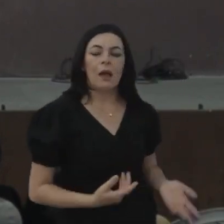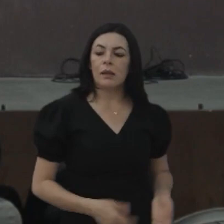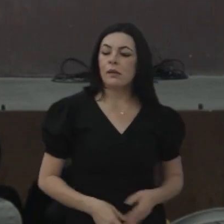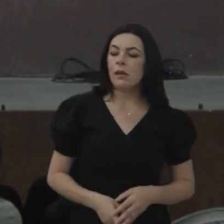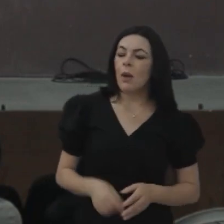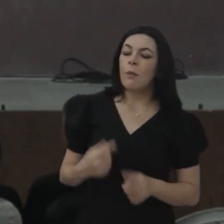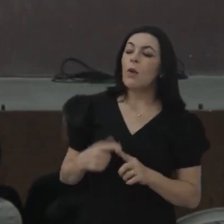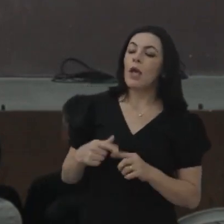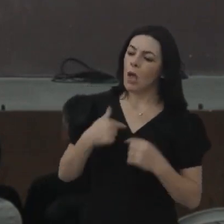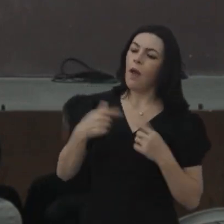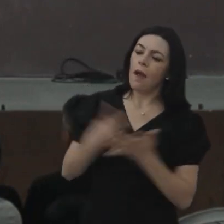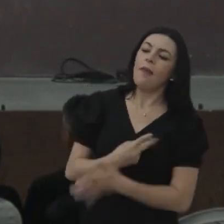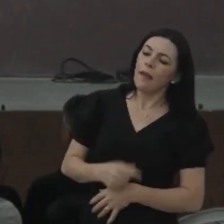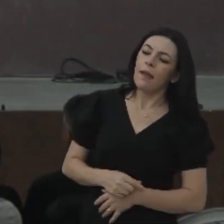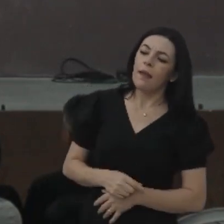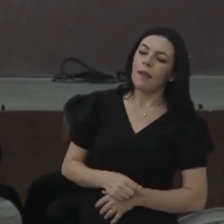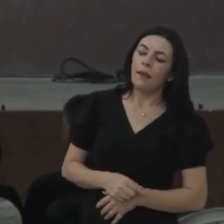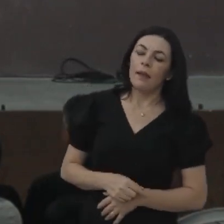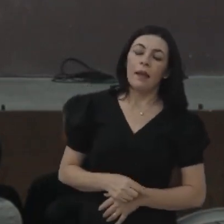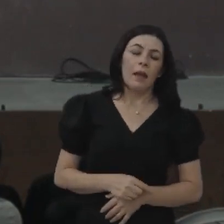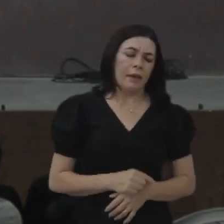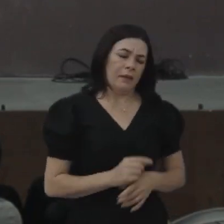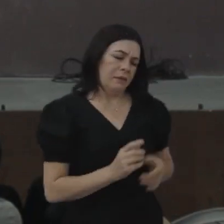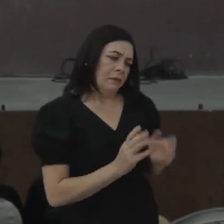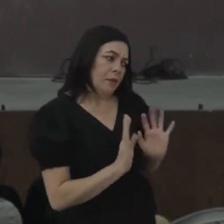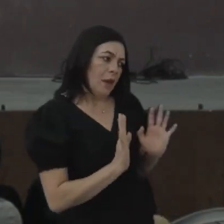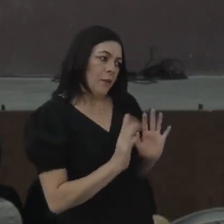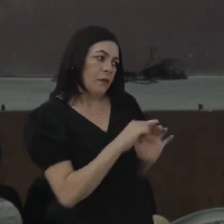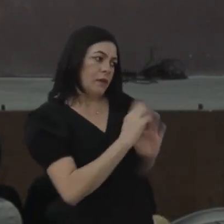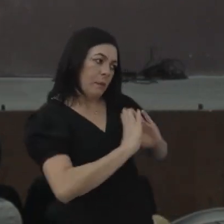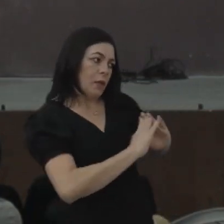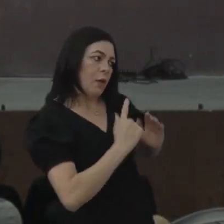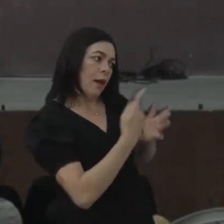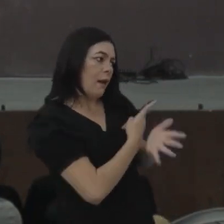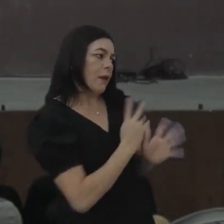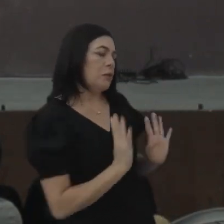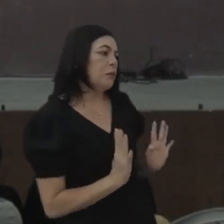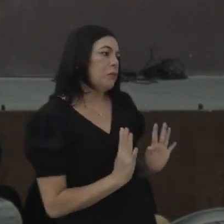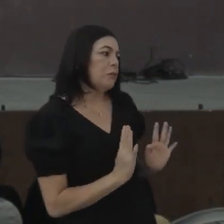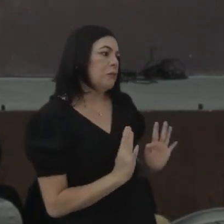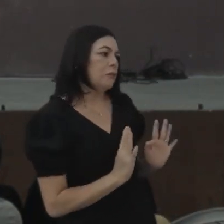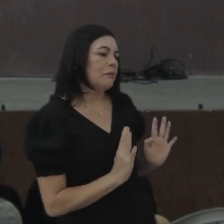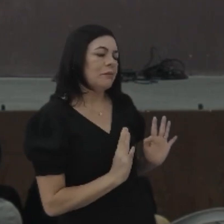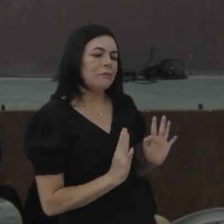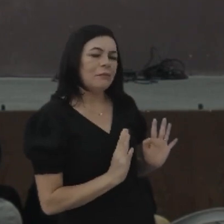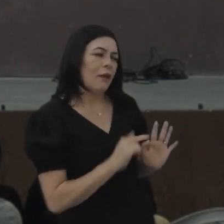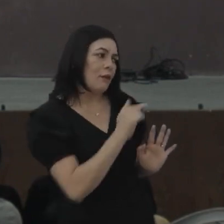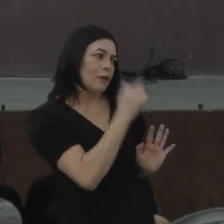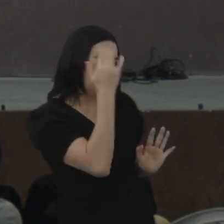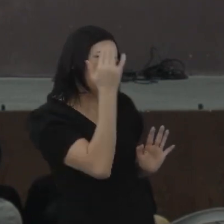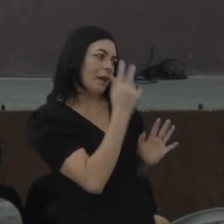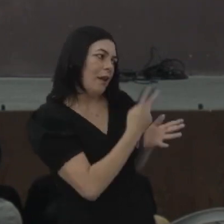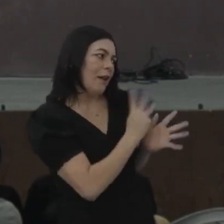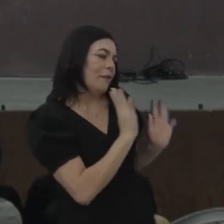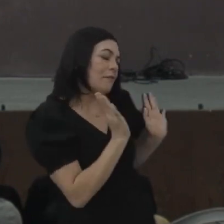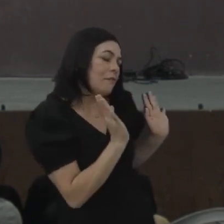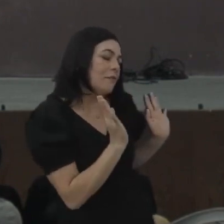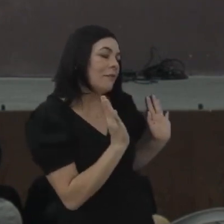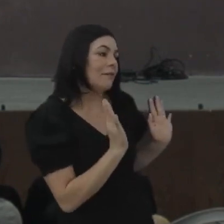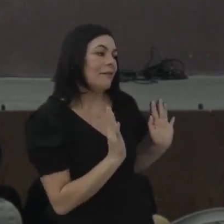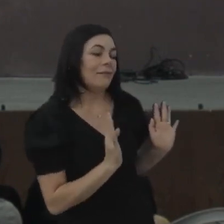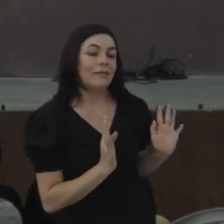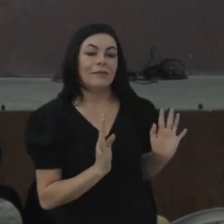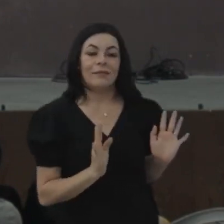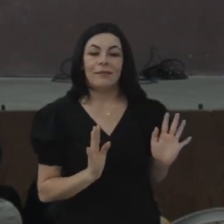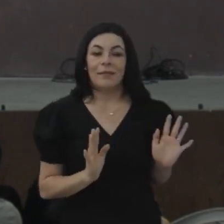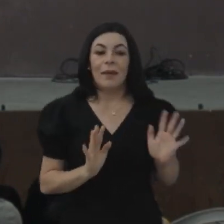que você está dizendo que eu sou errado, é? Não, estou dizendo que isso aqui é errado. Se o senhor está entendendo isso aí é o senhor que está dizendo, né? Mas